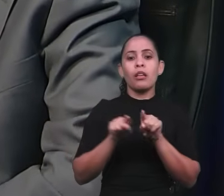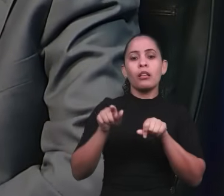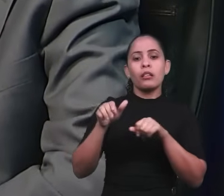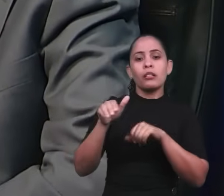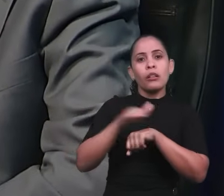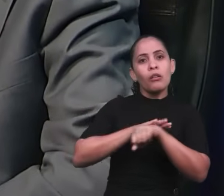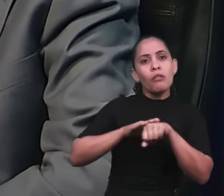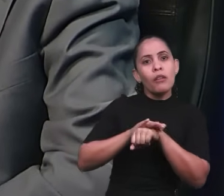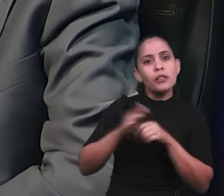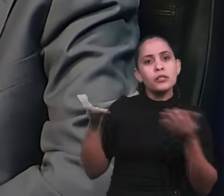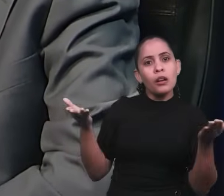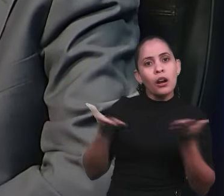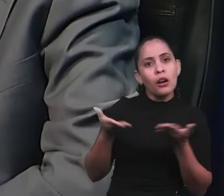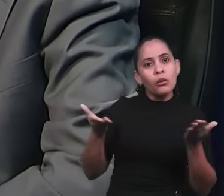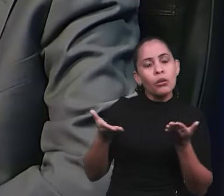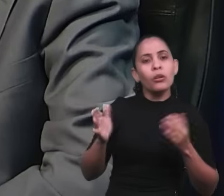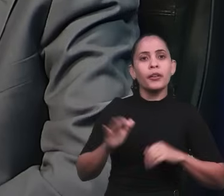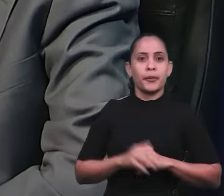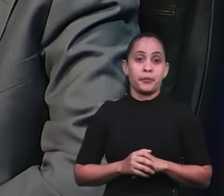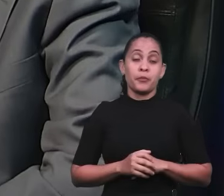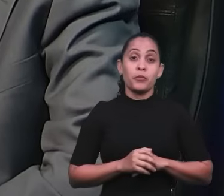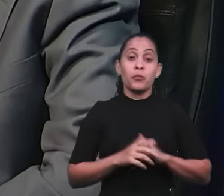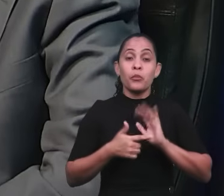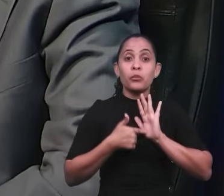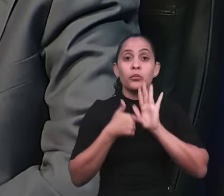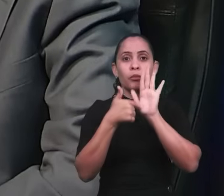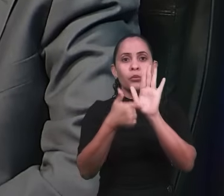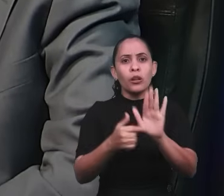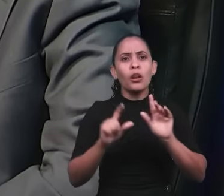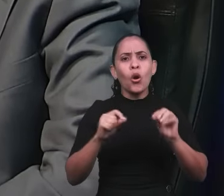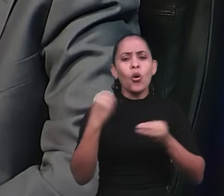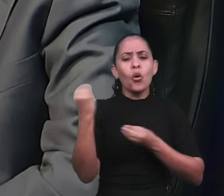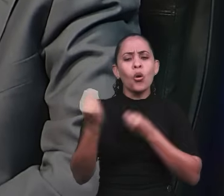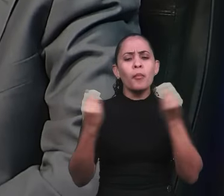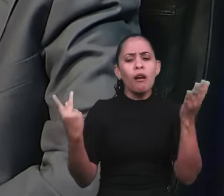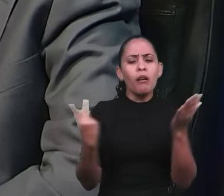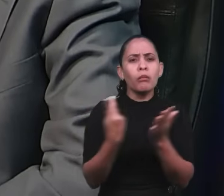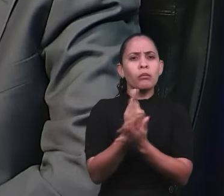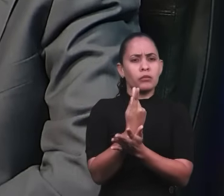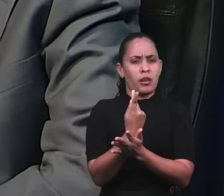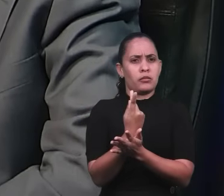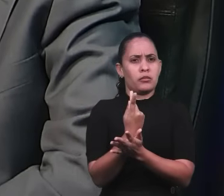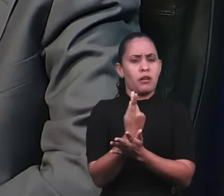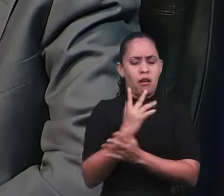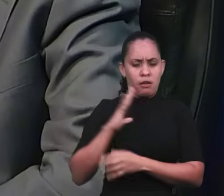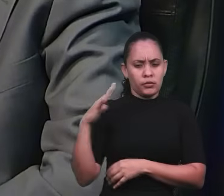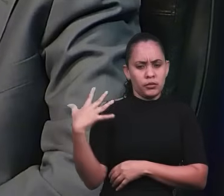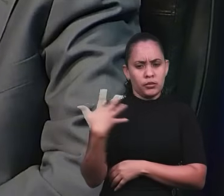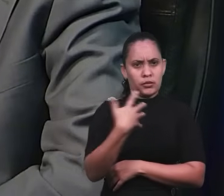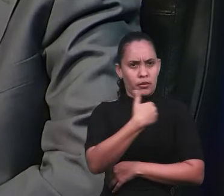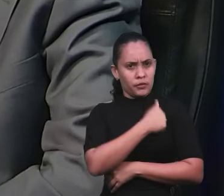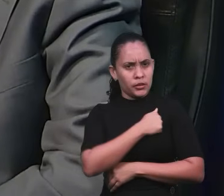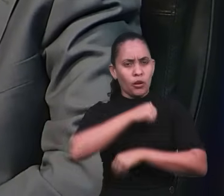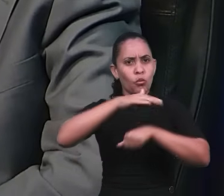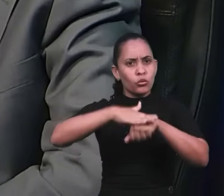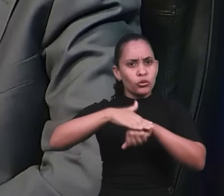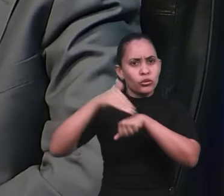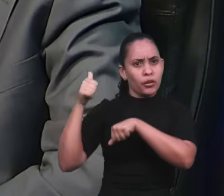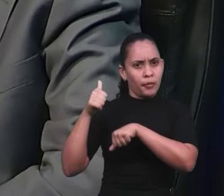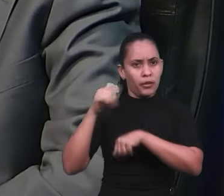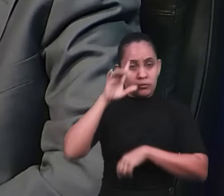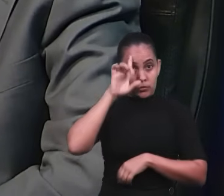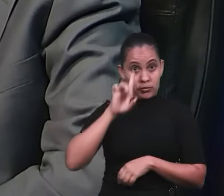aqui uma abordagem completa sobre como se dá o processo da salvação, como se dá o chamado, né? Como que